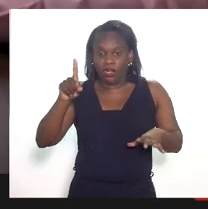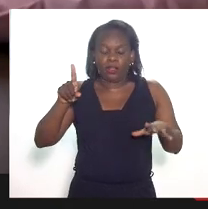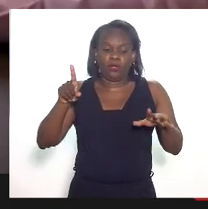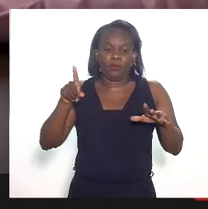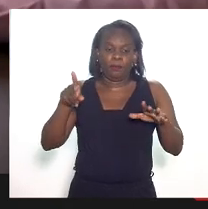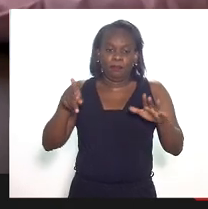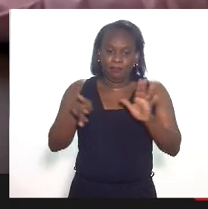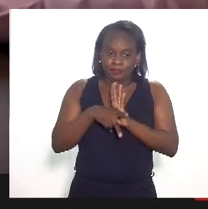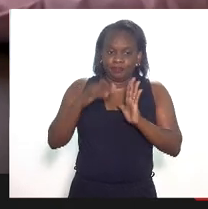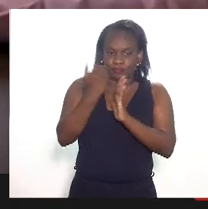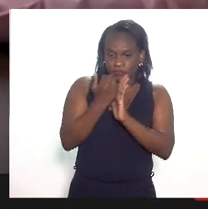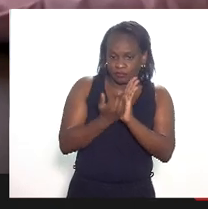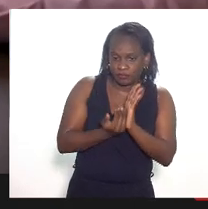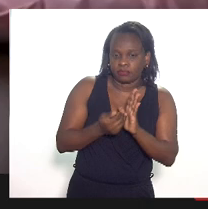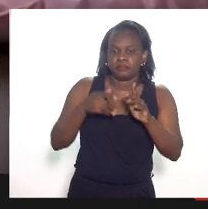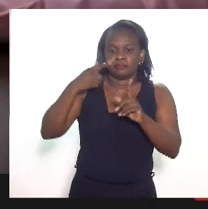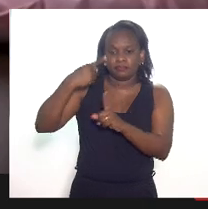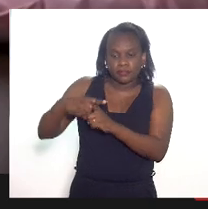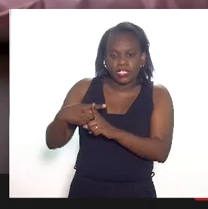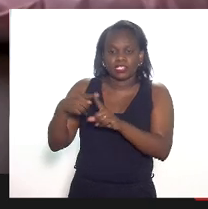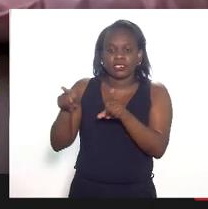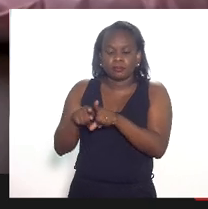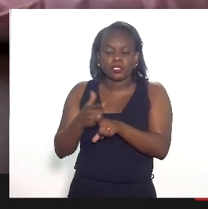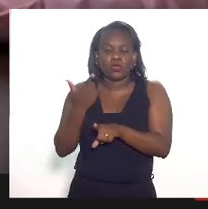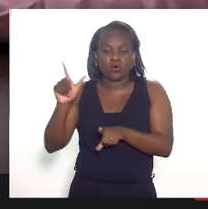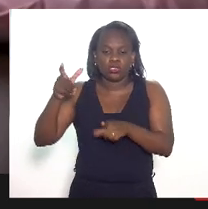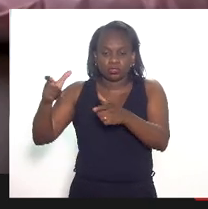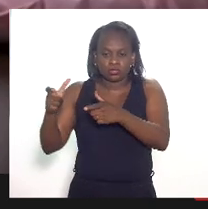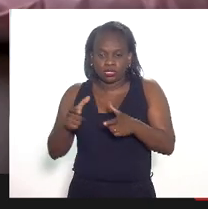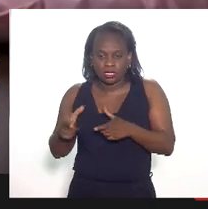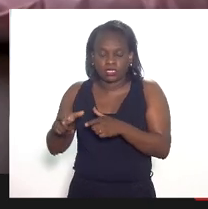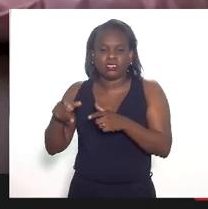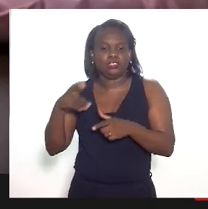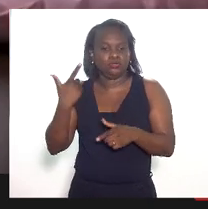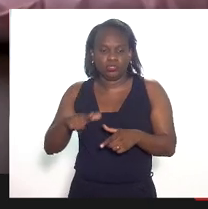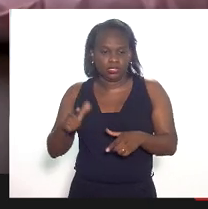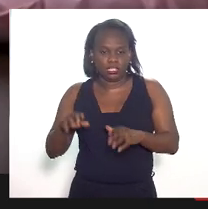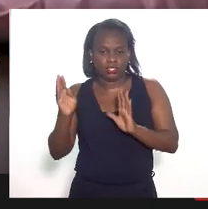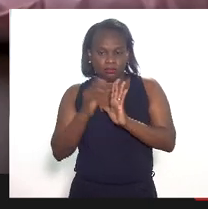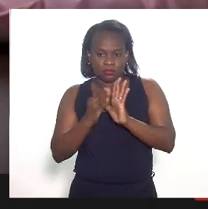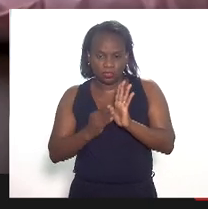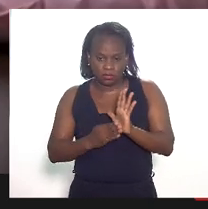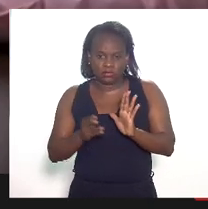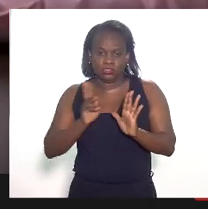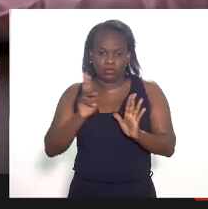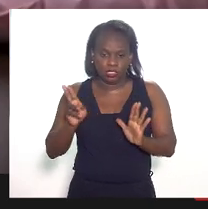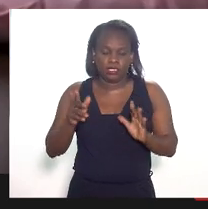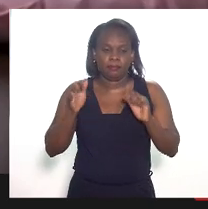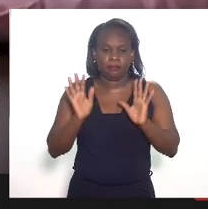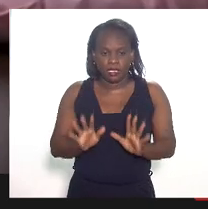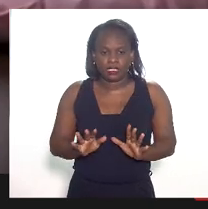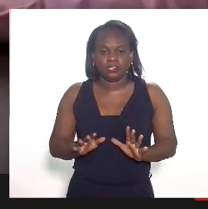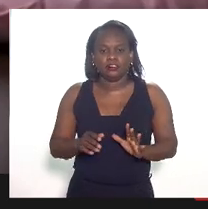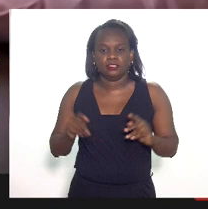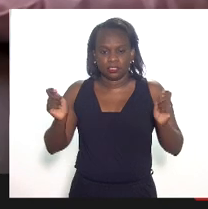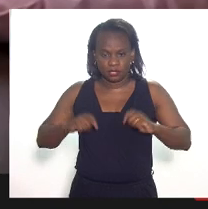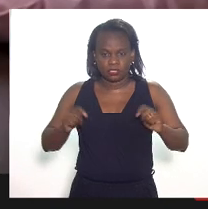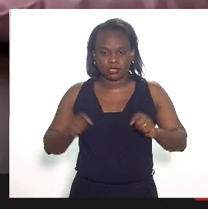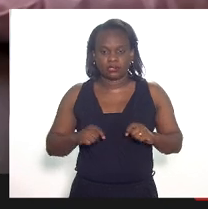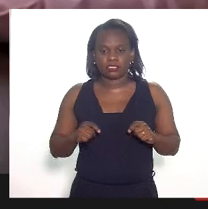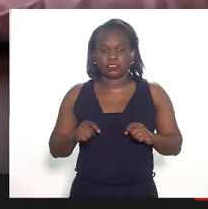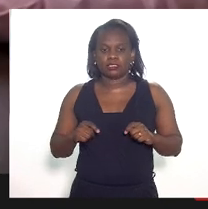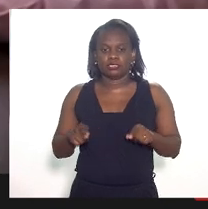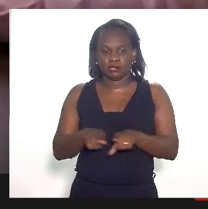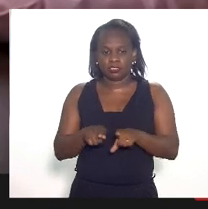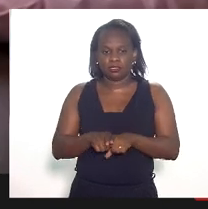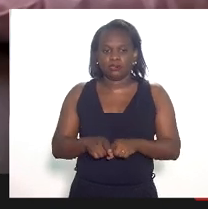do plano de contingência, mas outras unidades que não estejam necessariamente no plano de contingência, mas que